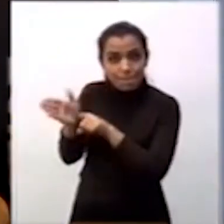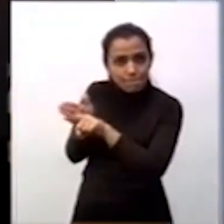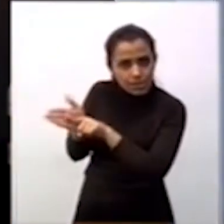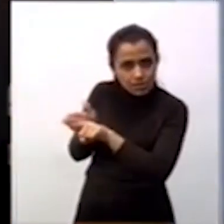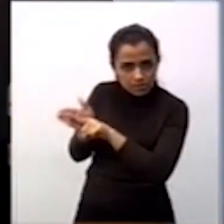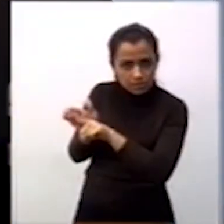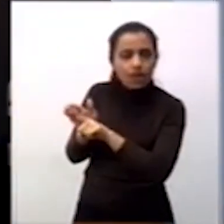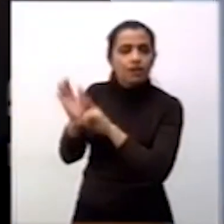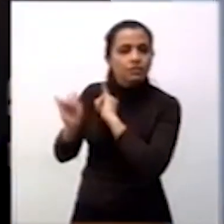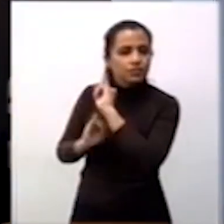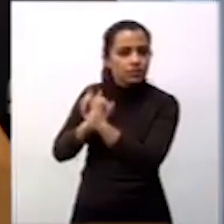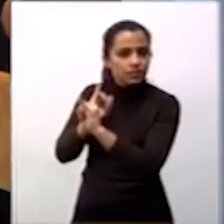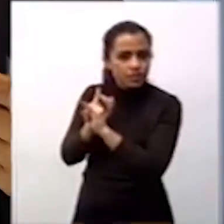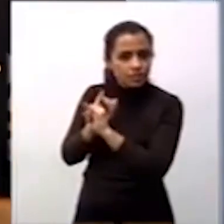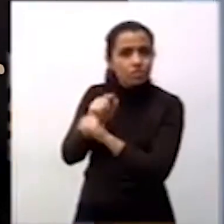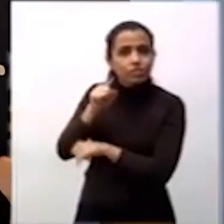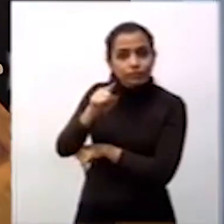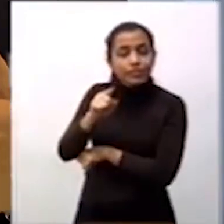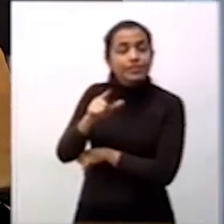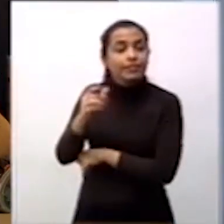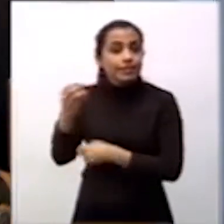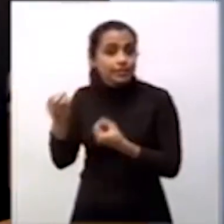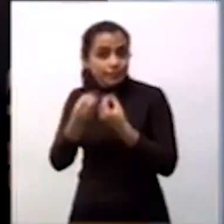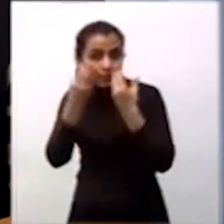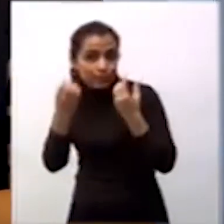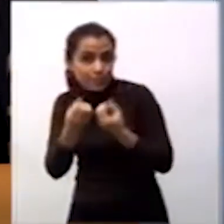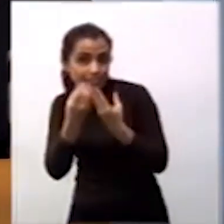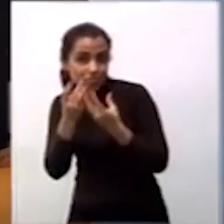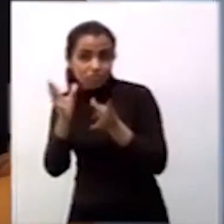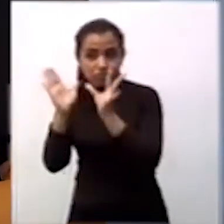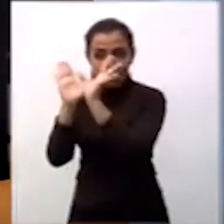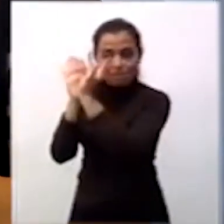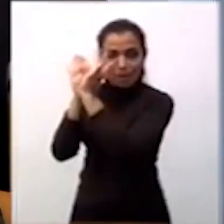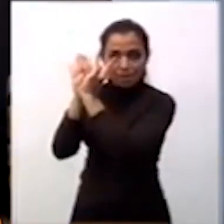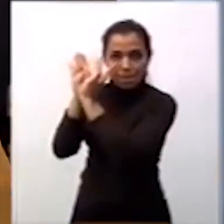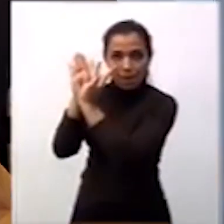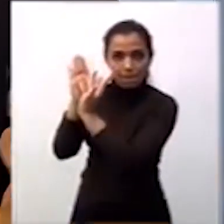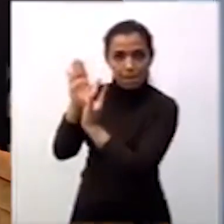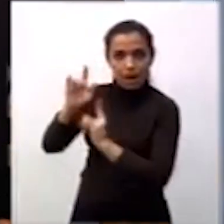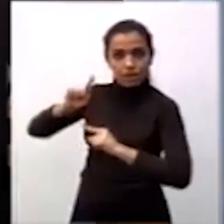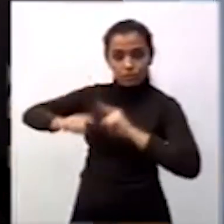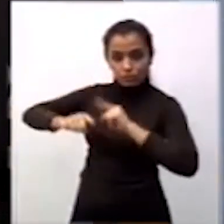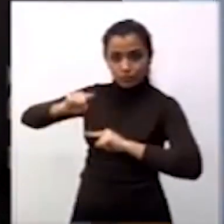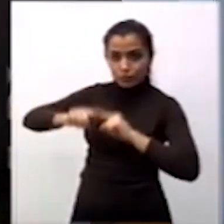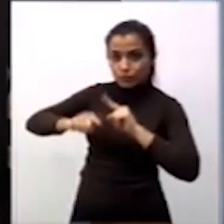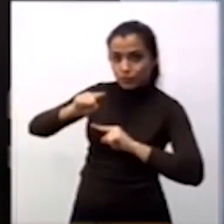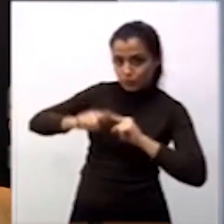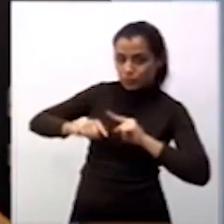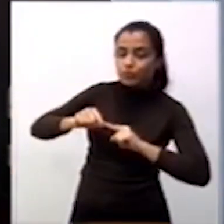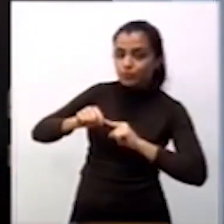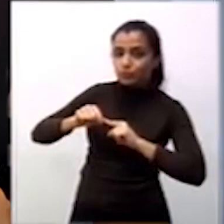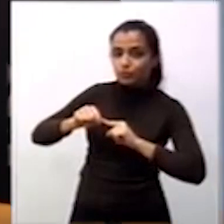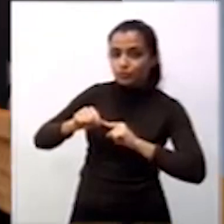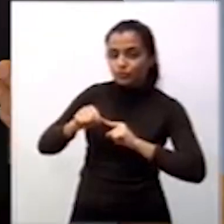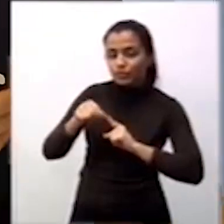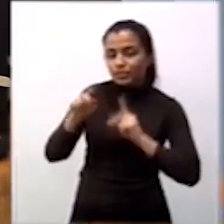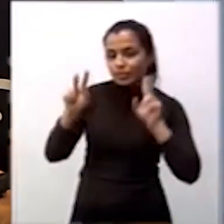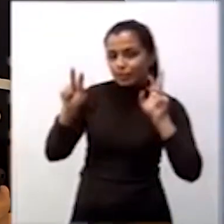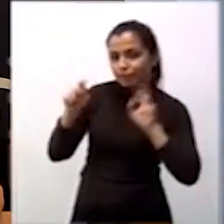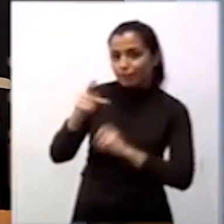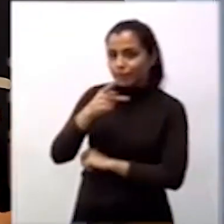encontrar também informações sobre o Programa de Etiquetagem dos Produtos em relação à eficiência energética, que é o que a gente falou